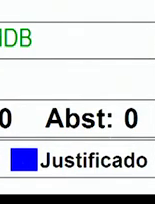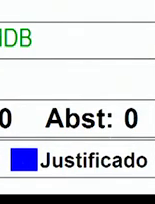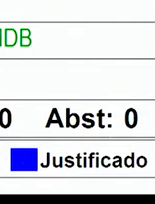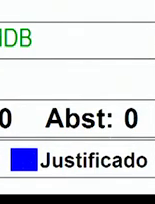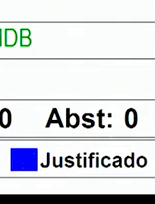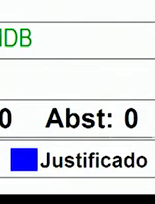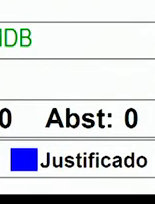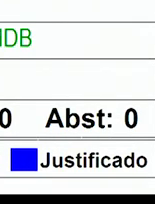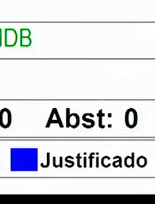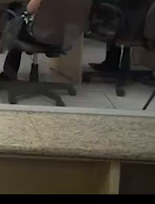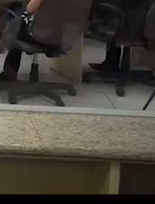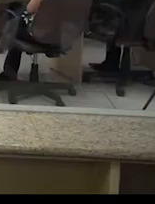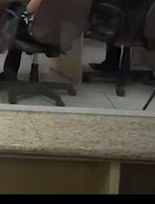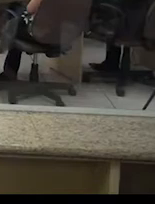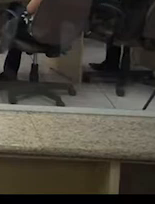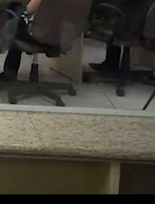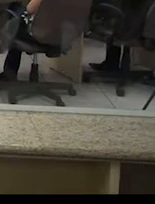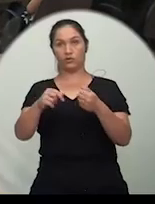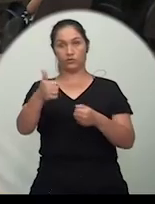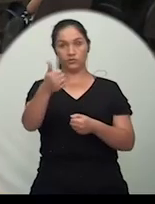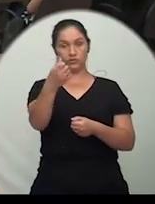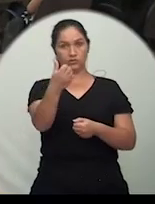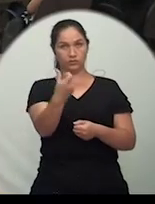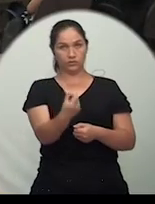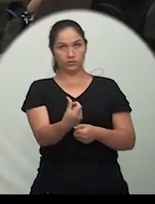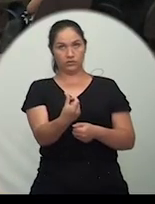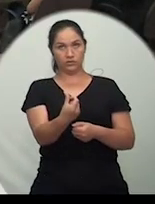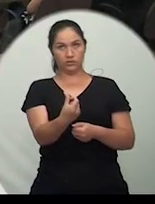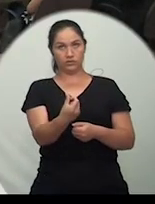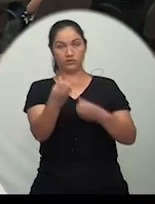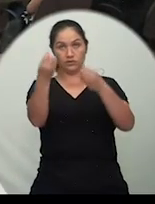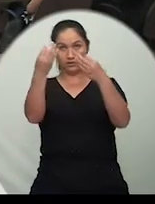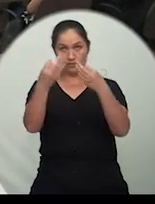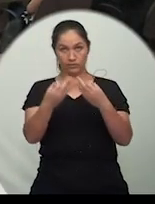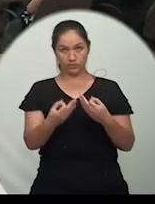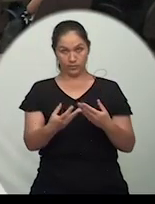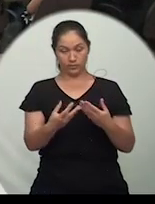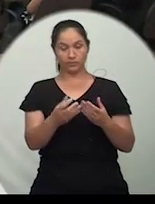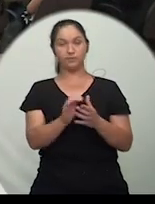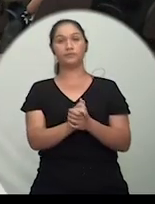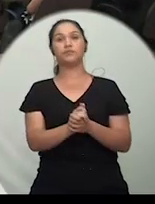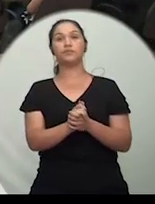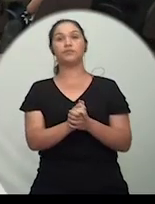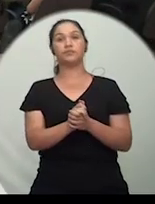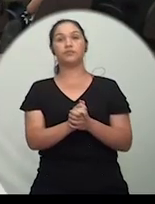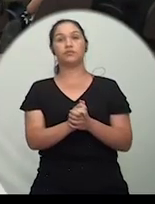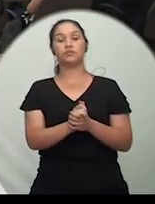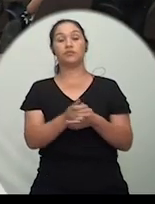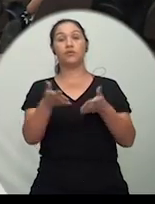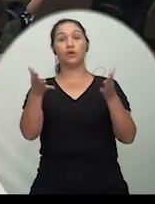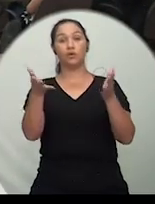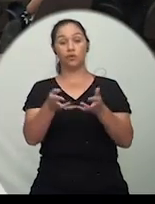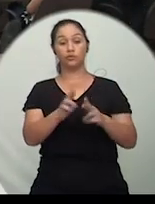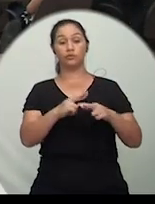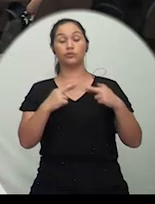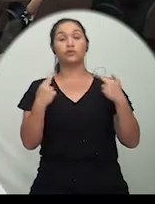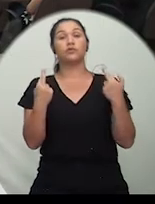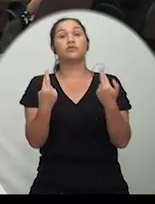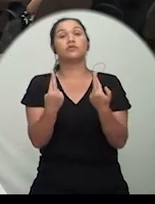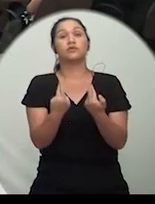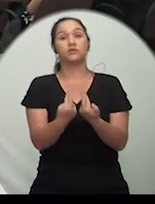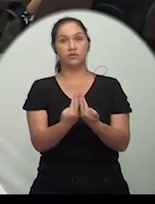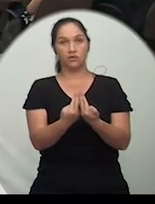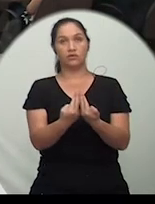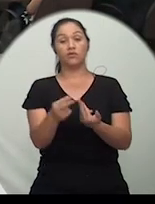Conforme artigo 16 do regimento interno, destina-se esta sessão